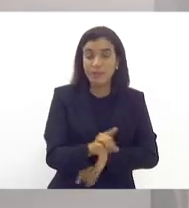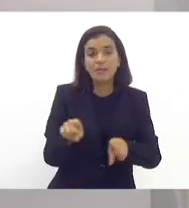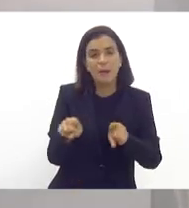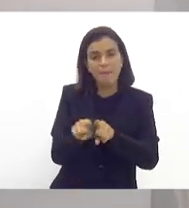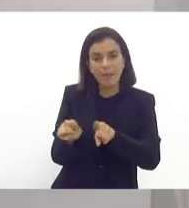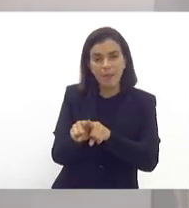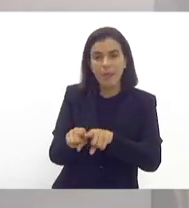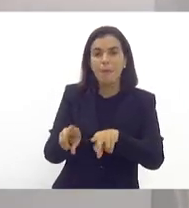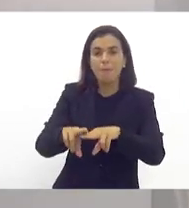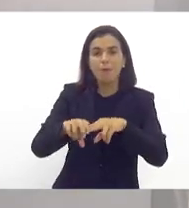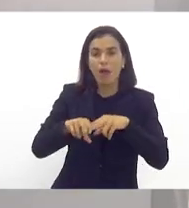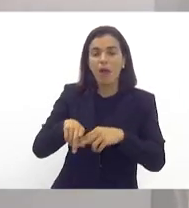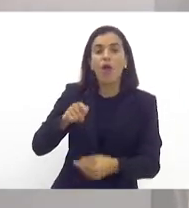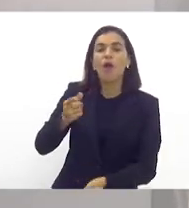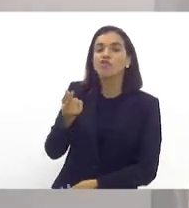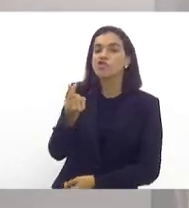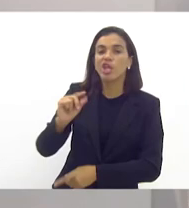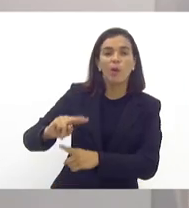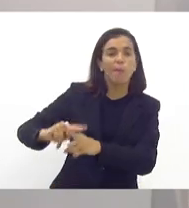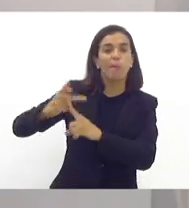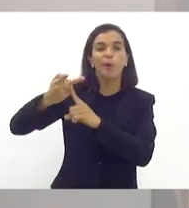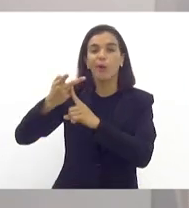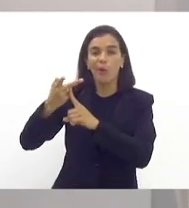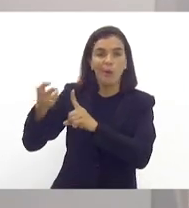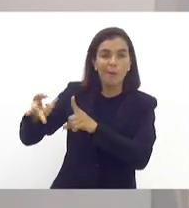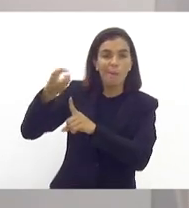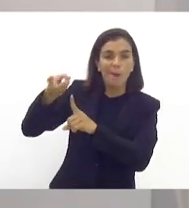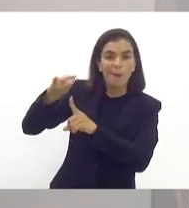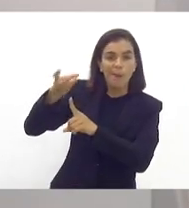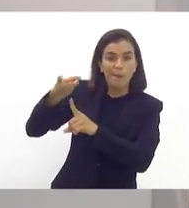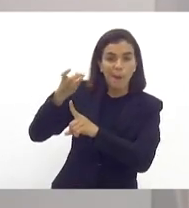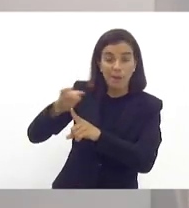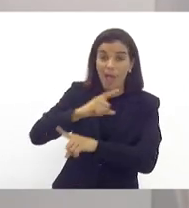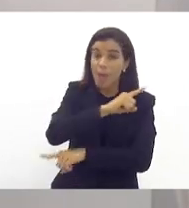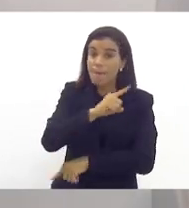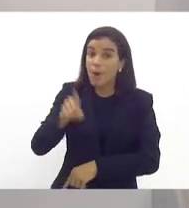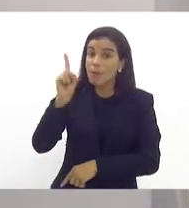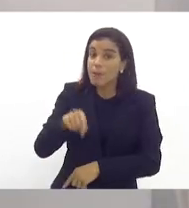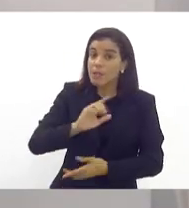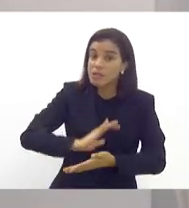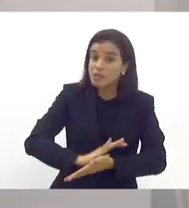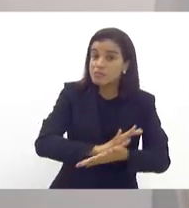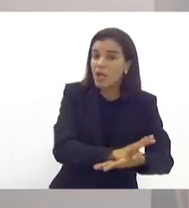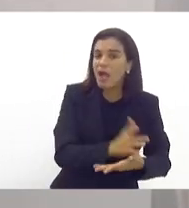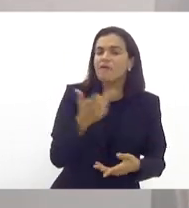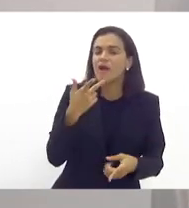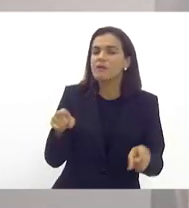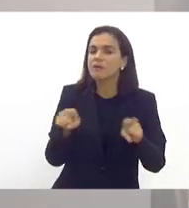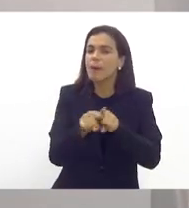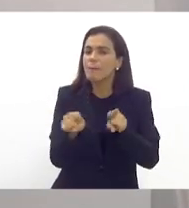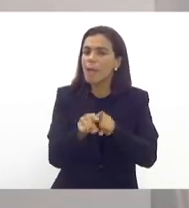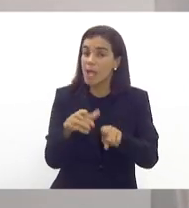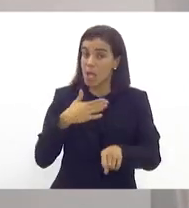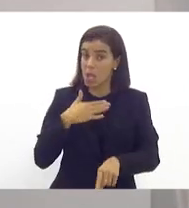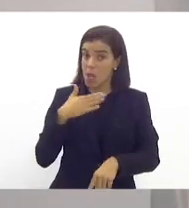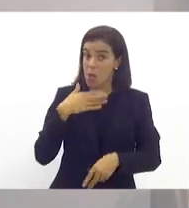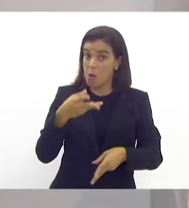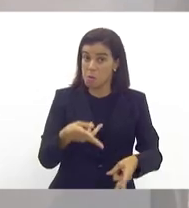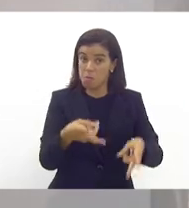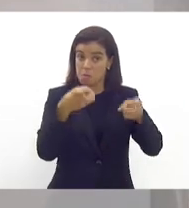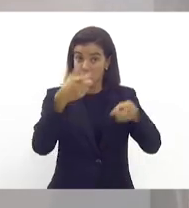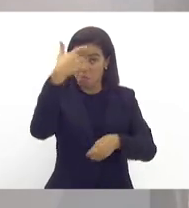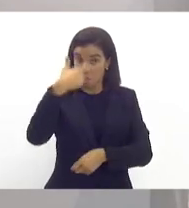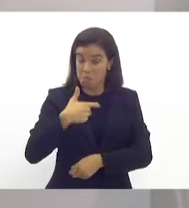inclusive cobrando valores mais claros se ela diz que é vedado a discriminação ela tá considerando no meu entender eh como